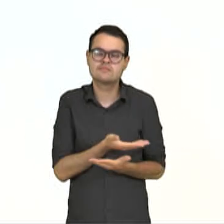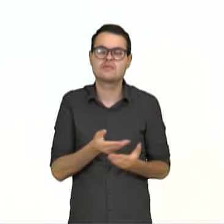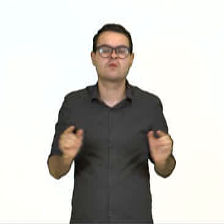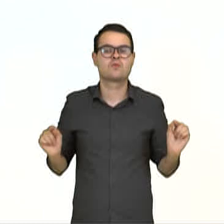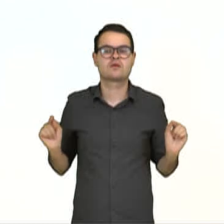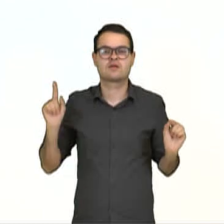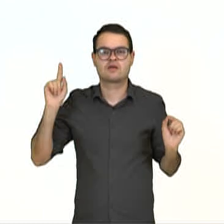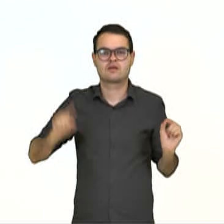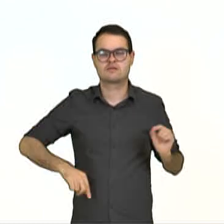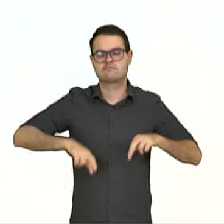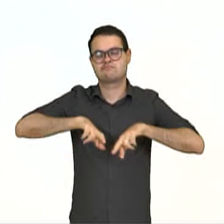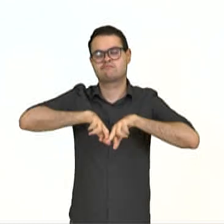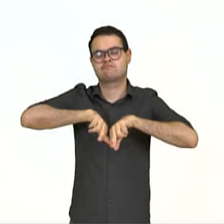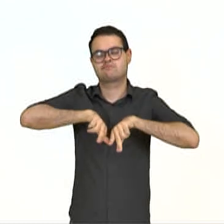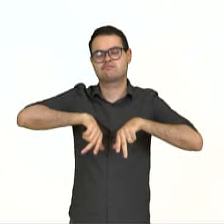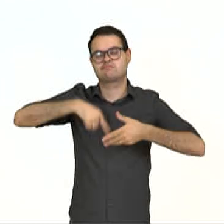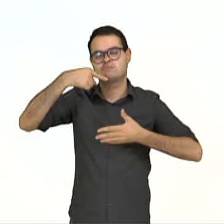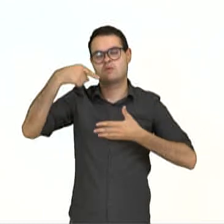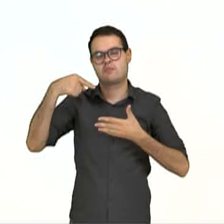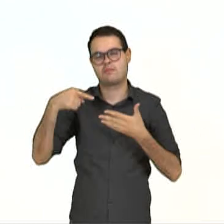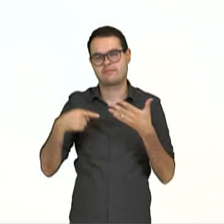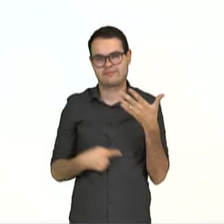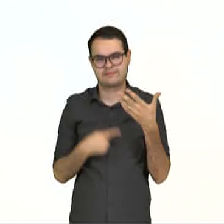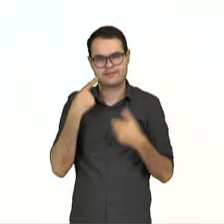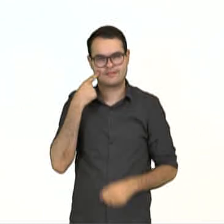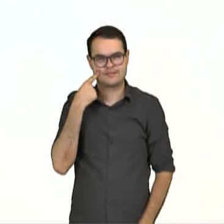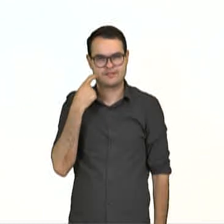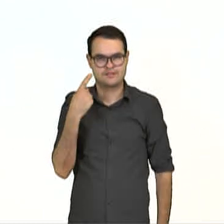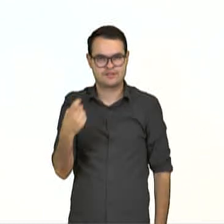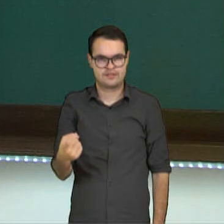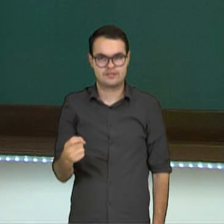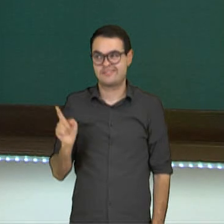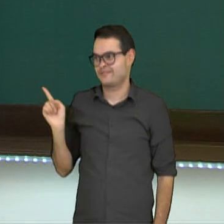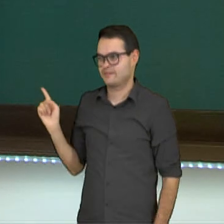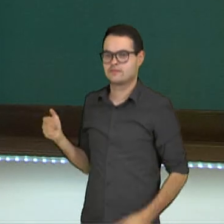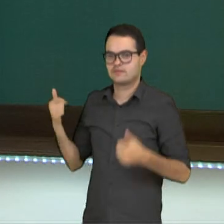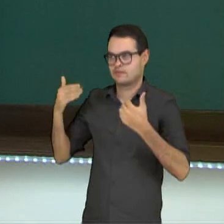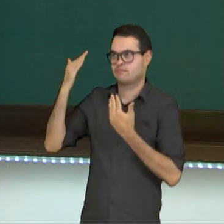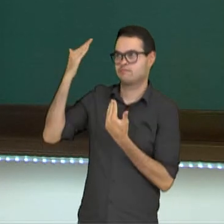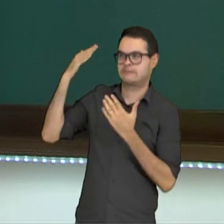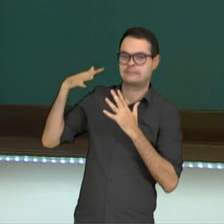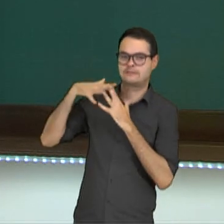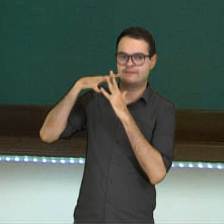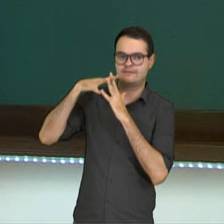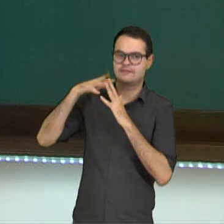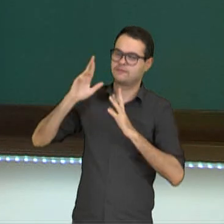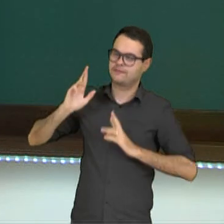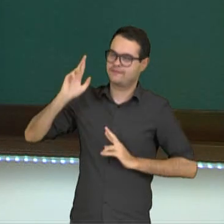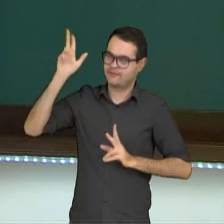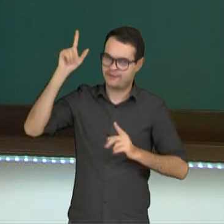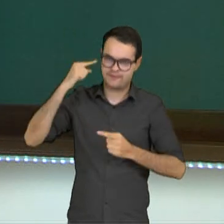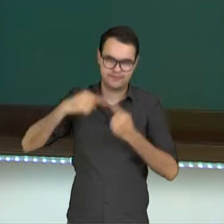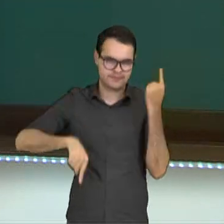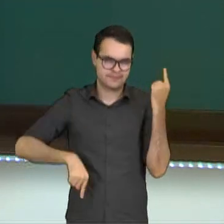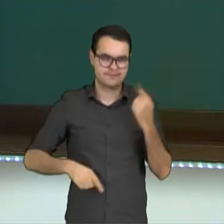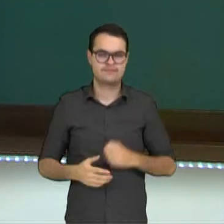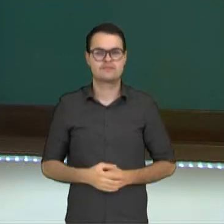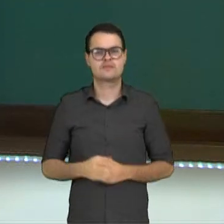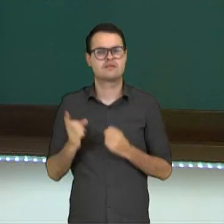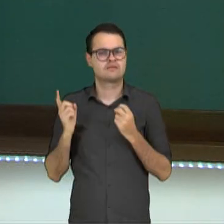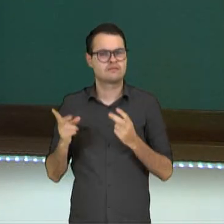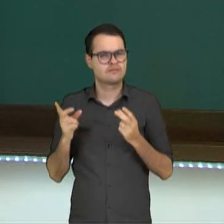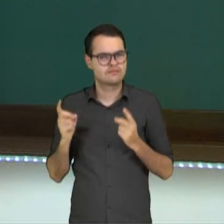baseiam em diversos interesses. Olha, daí aqui já dá uma conflitada, né? Comercial,